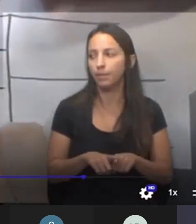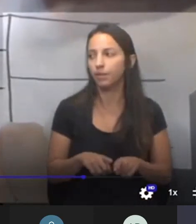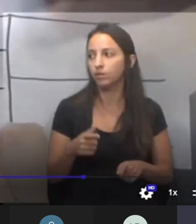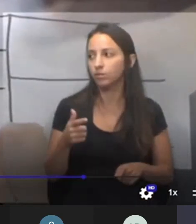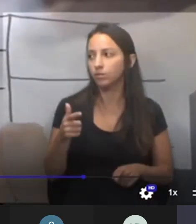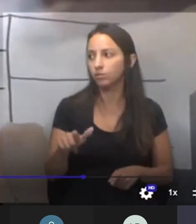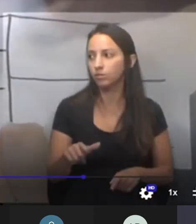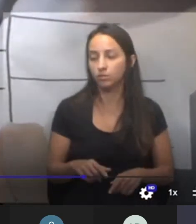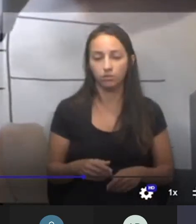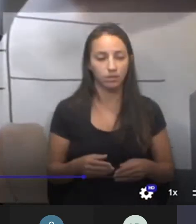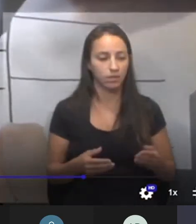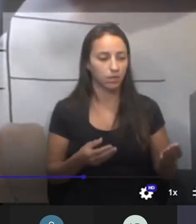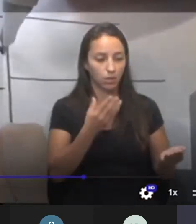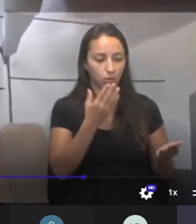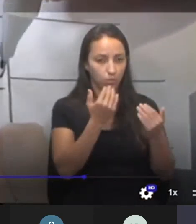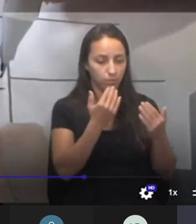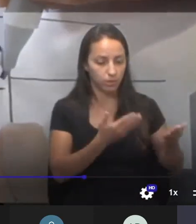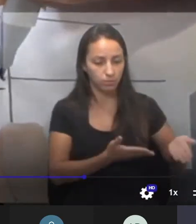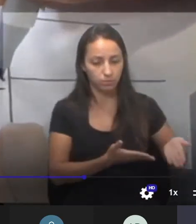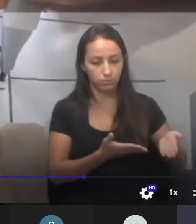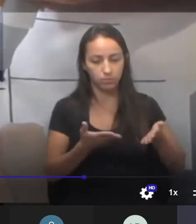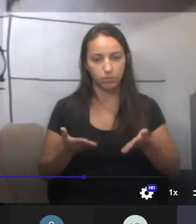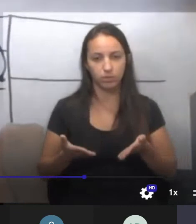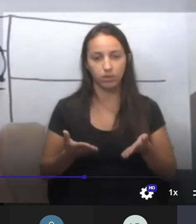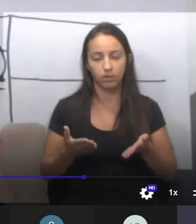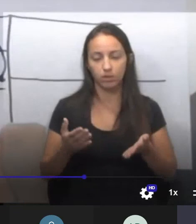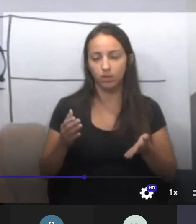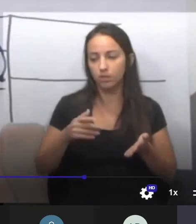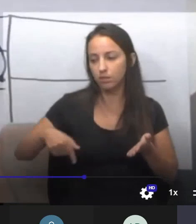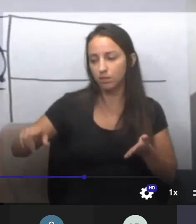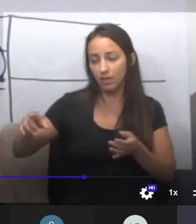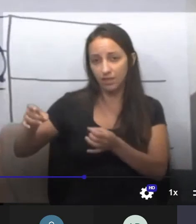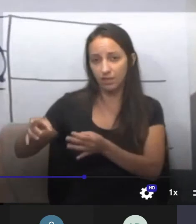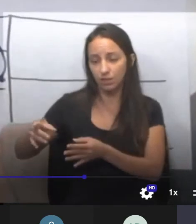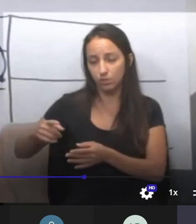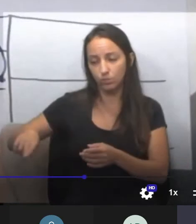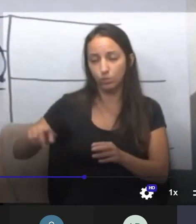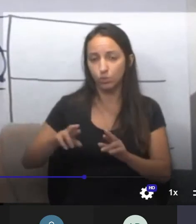olha. Entrou o alimento por um lado, saiu o lixo pelo outro.